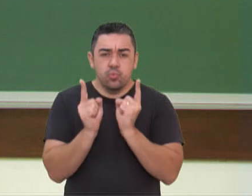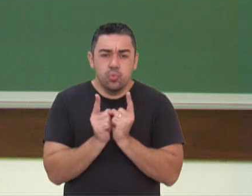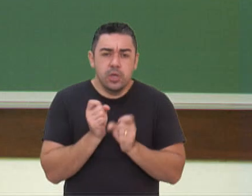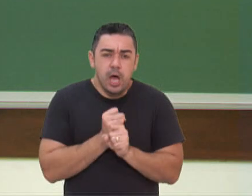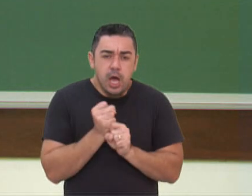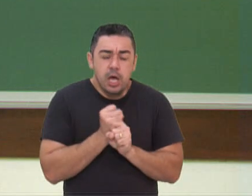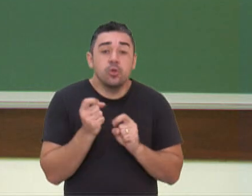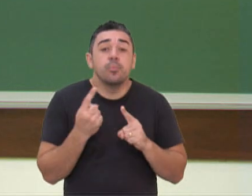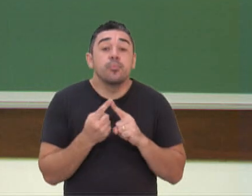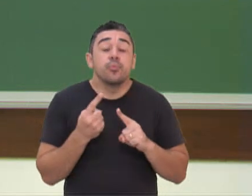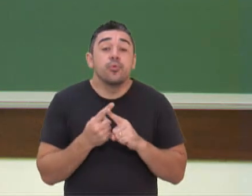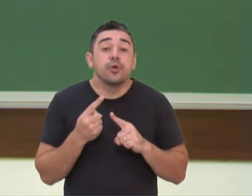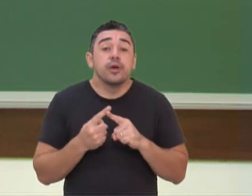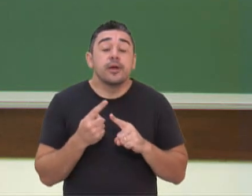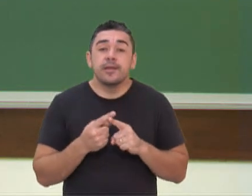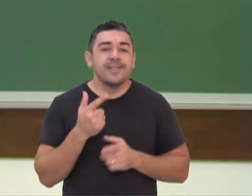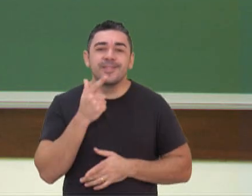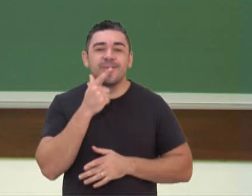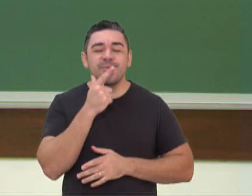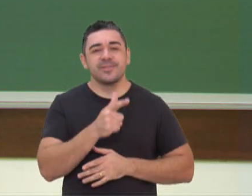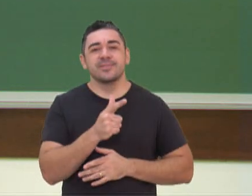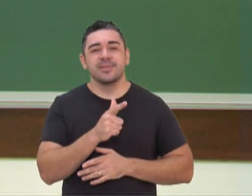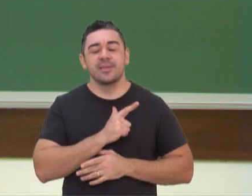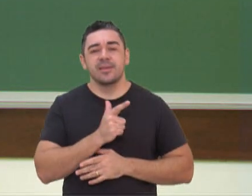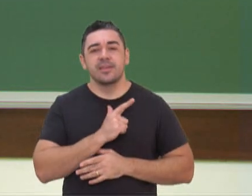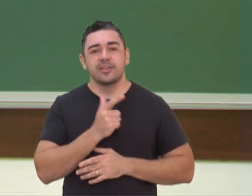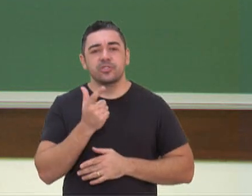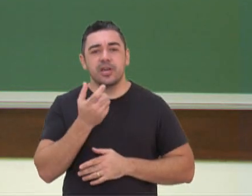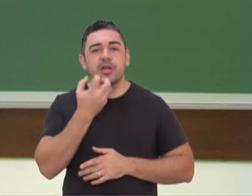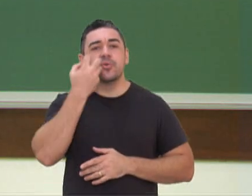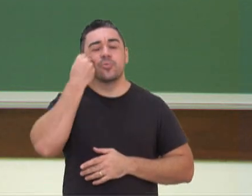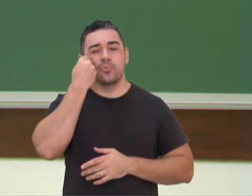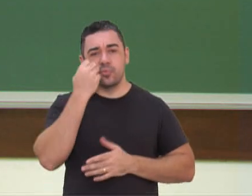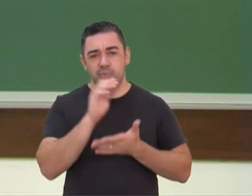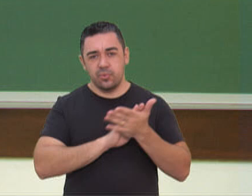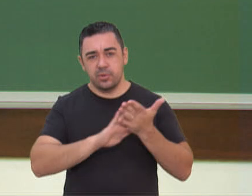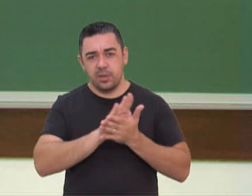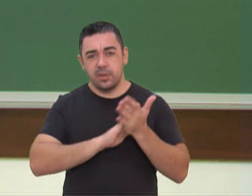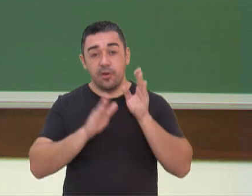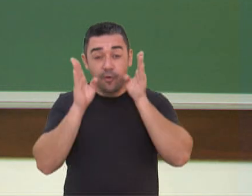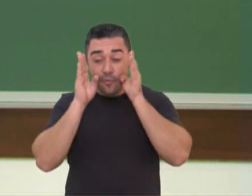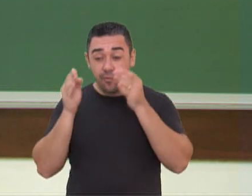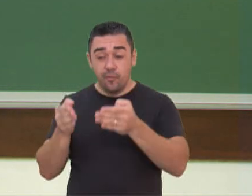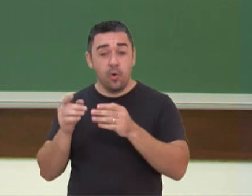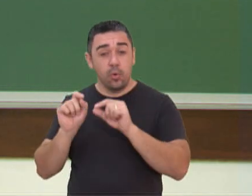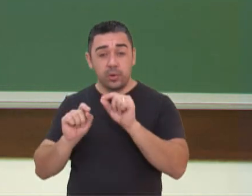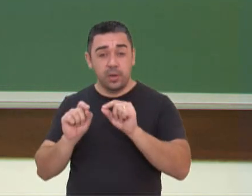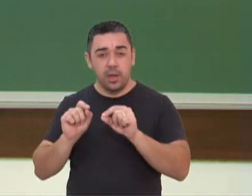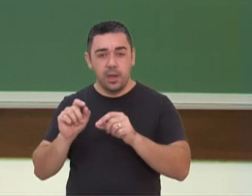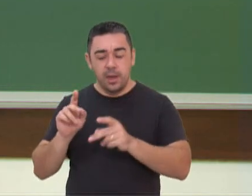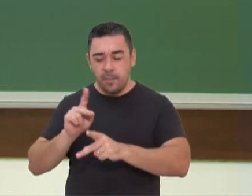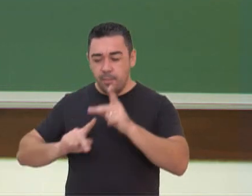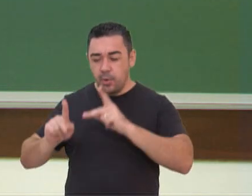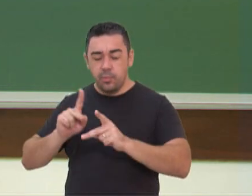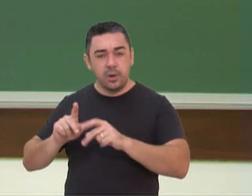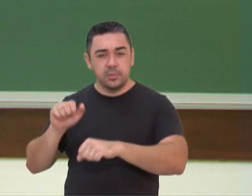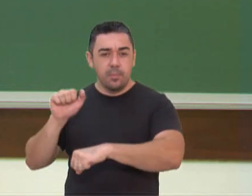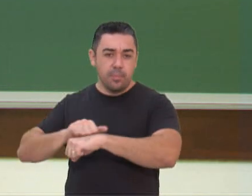exatamente por não conseguir se sustentar financeiramente. Como eles são voltados a uma população mais